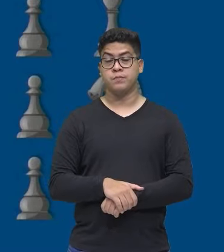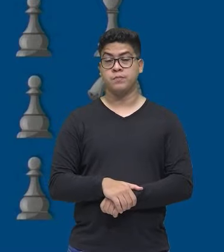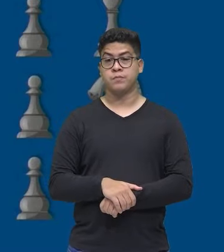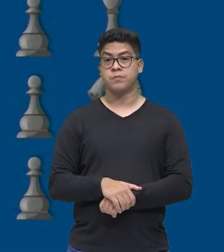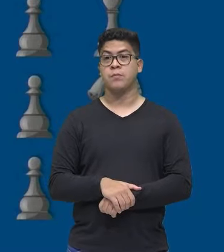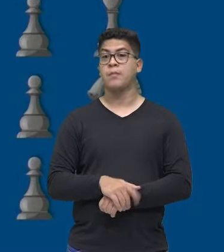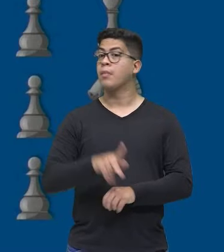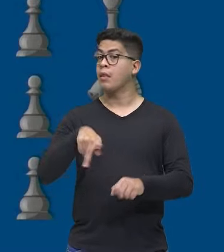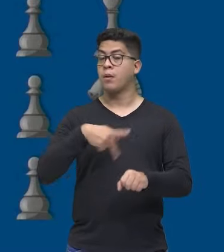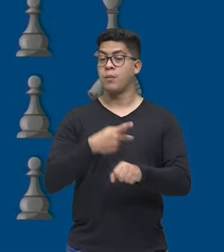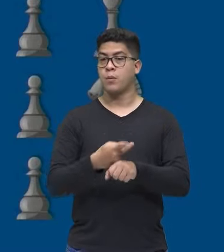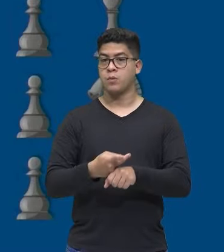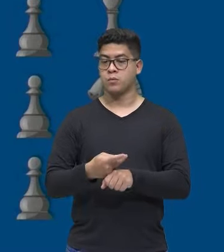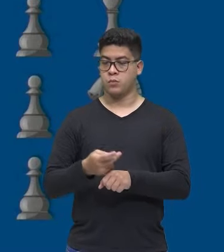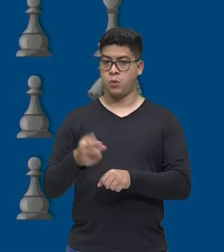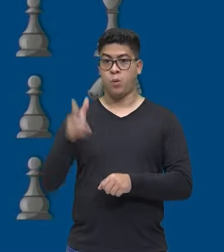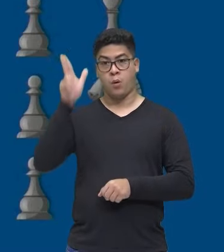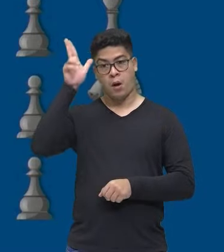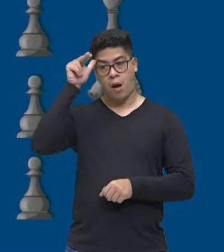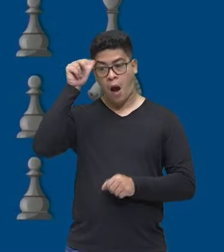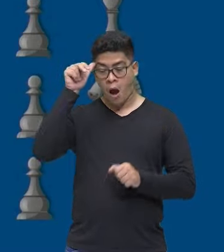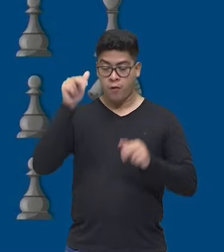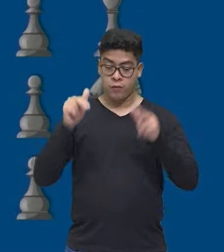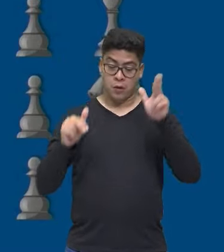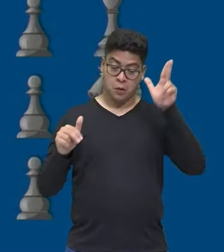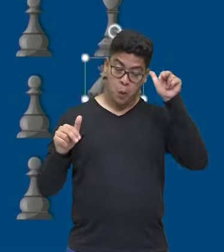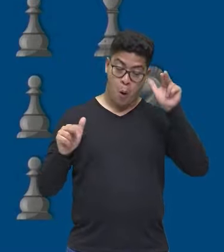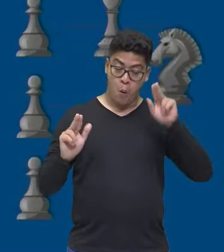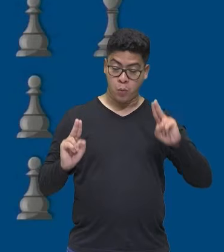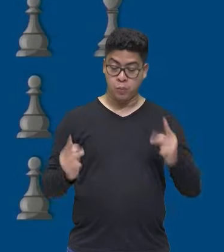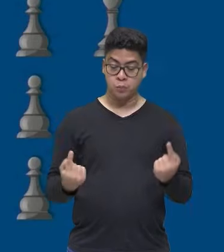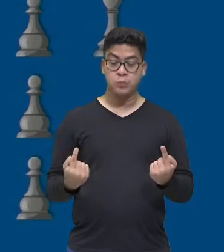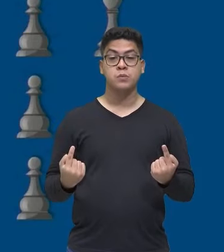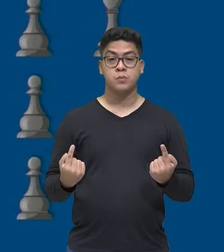Logo em seguida nós temos os cavalos.